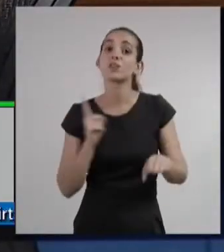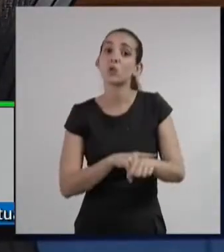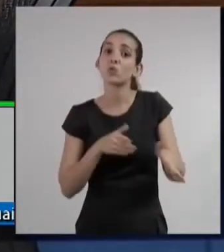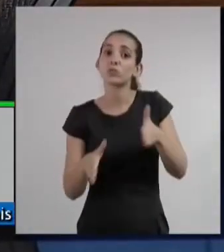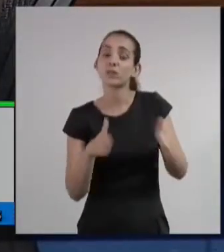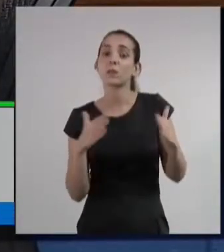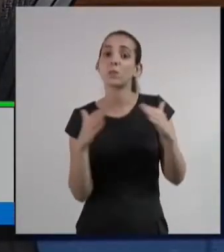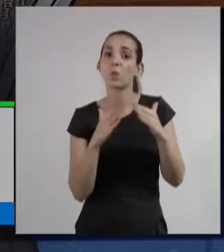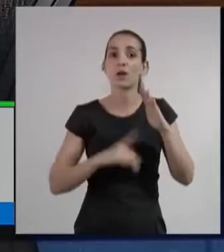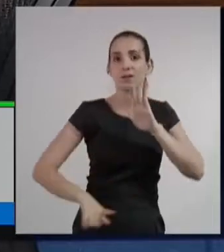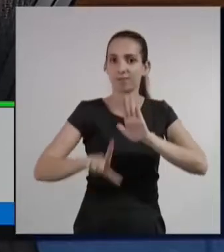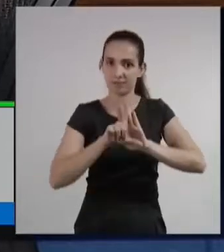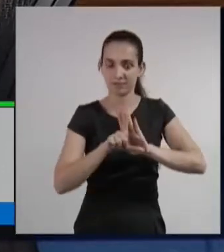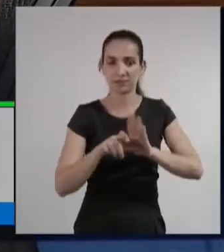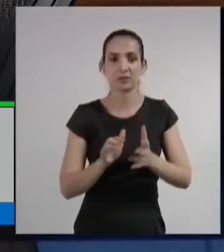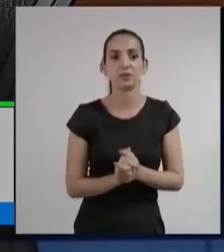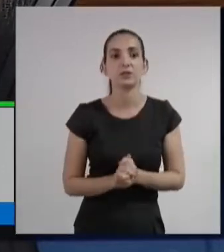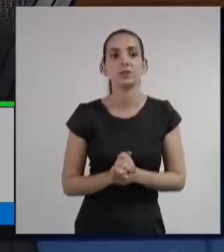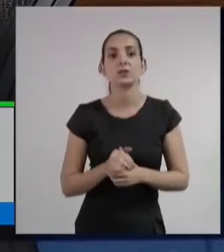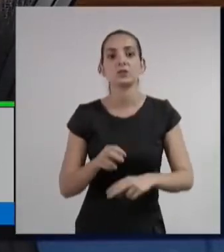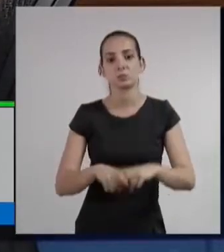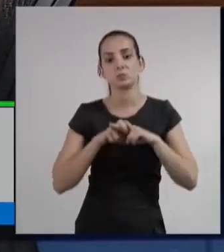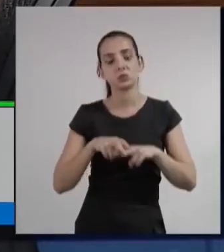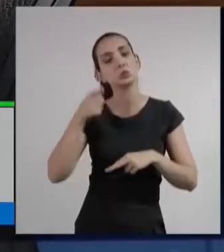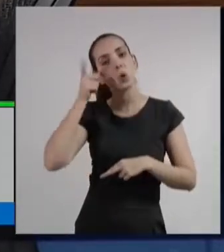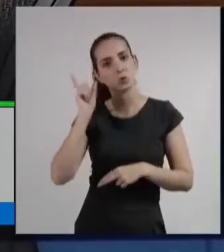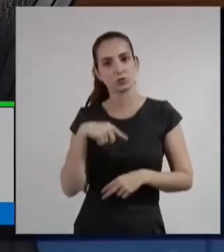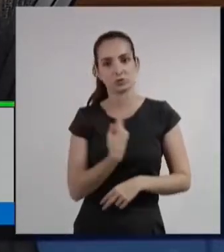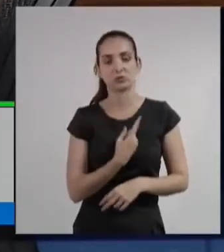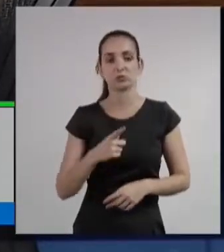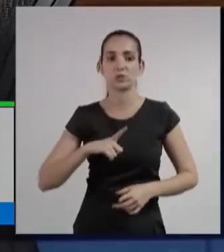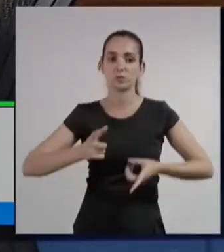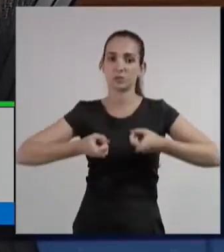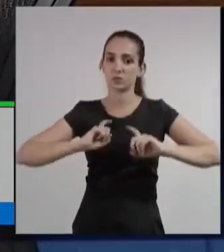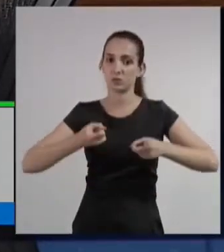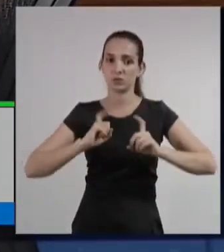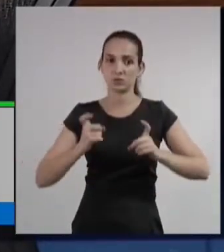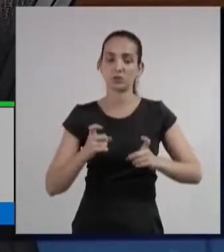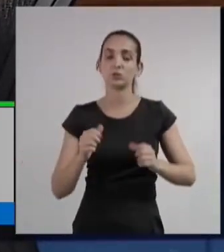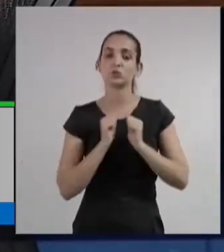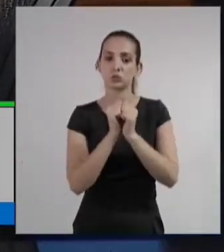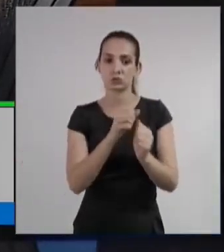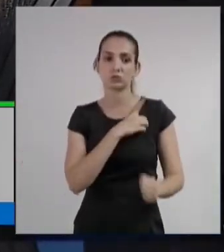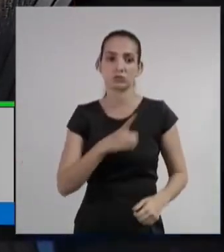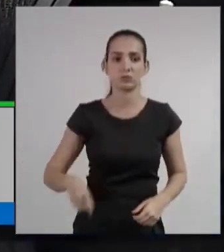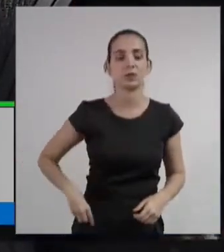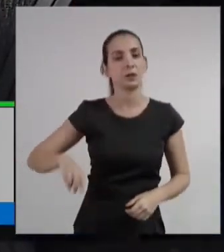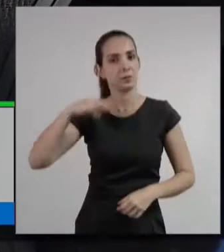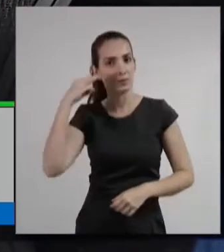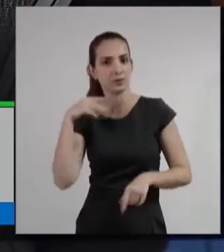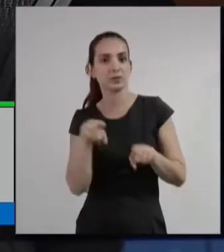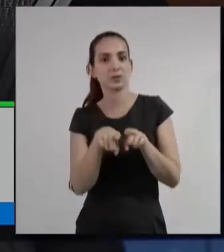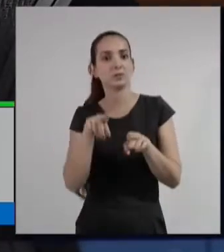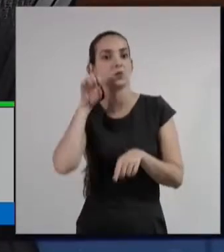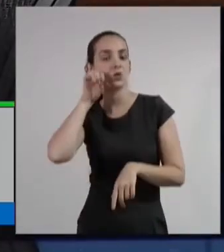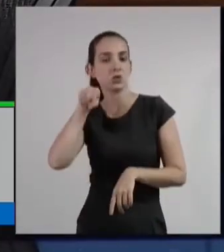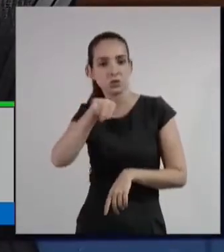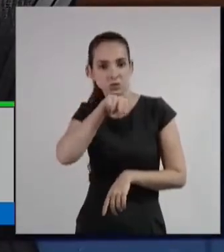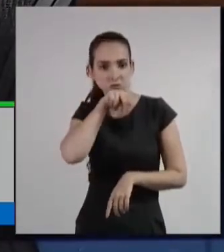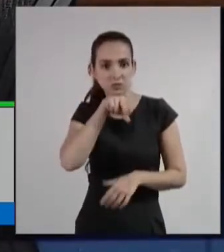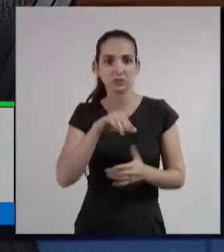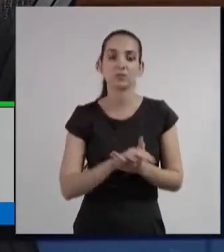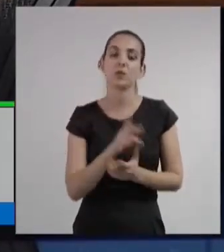Morar Legal. E ontem nós tivemos uma reunião, estava presente a deputada Mara Caseiro, o deputado Dona Evan de Matos, o